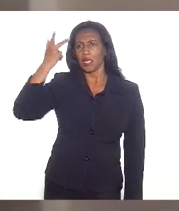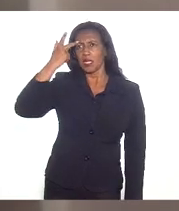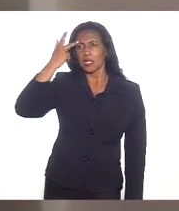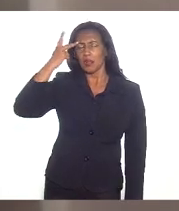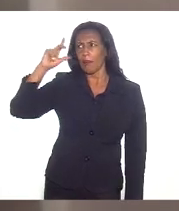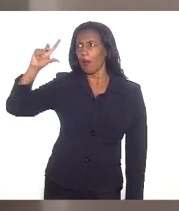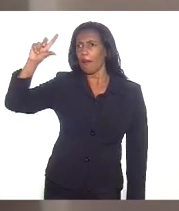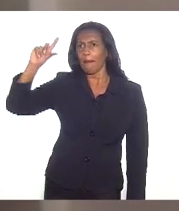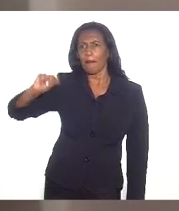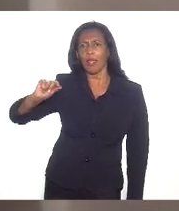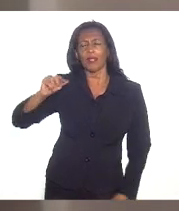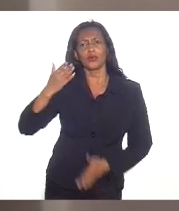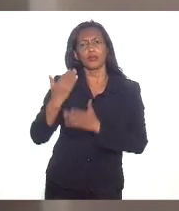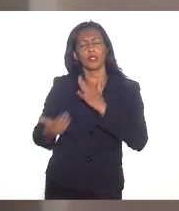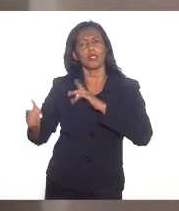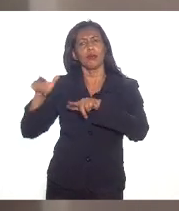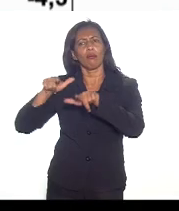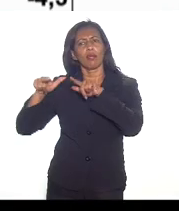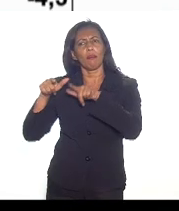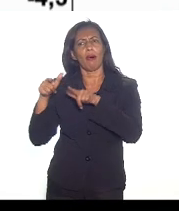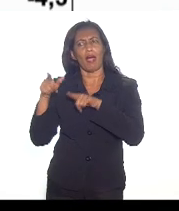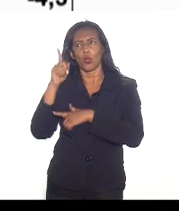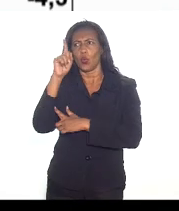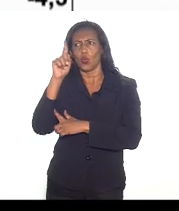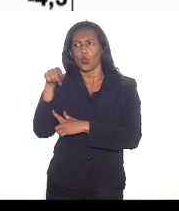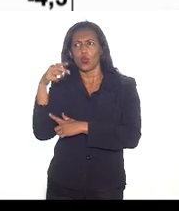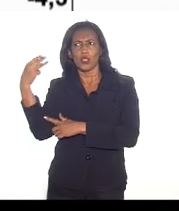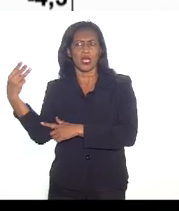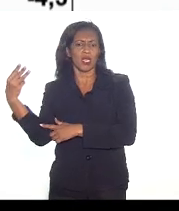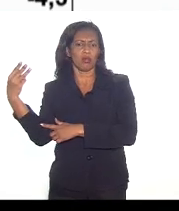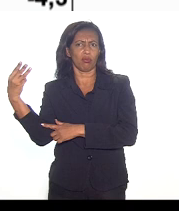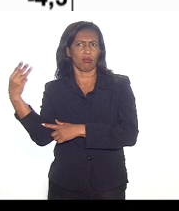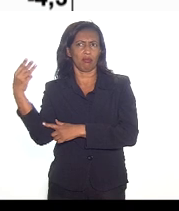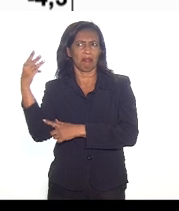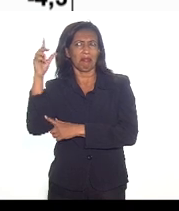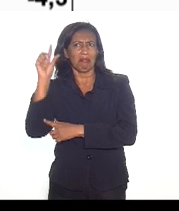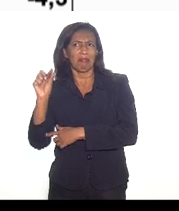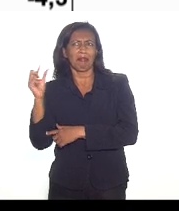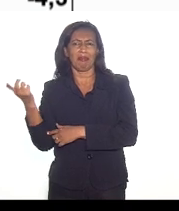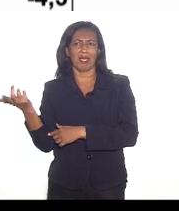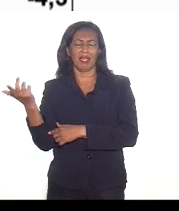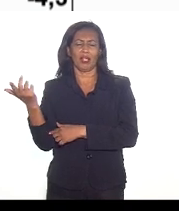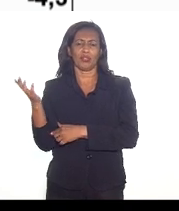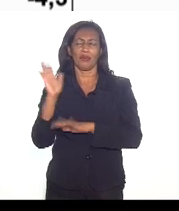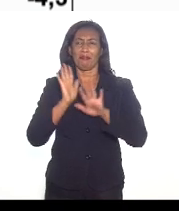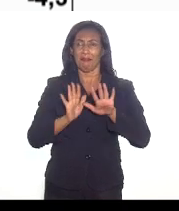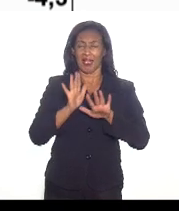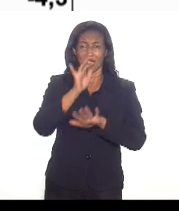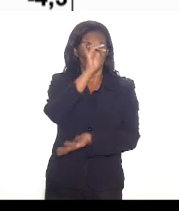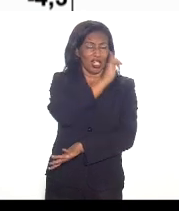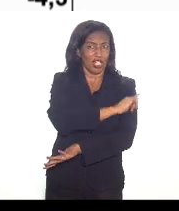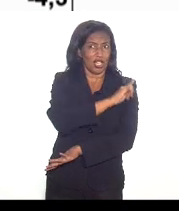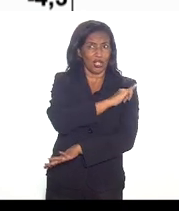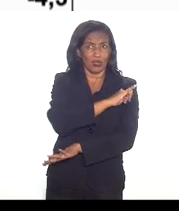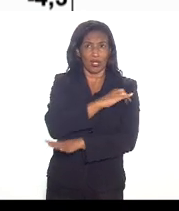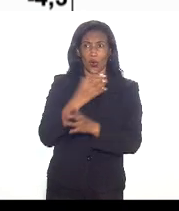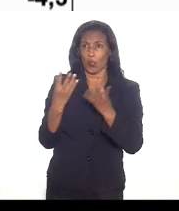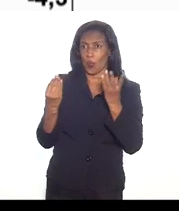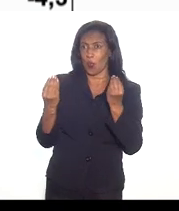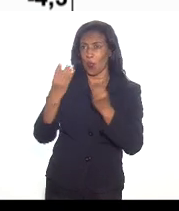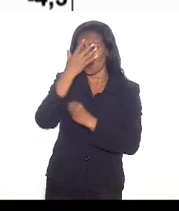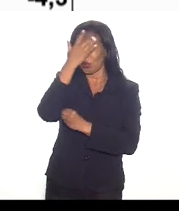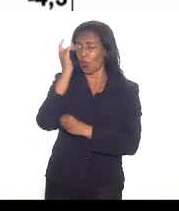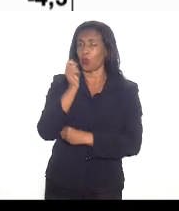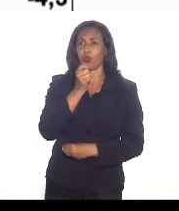menos emprego, né? Um terço do que a cidade do Rio perdeu. Quer dizer, a situação do Estado do Rio, da Cidade de Janeiro é